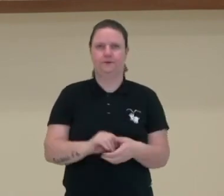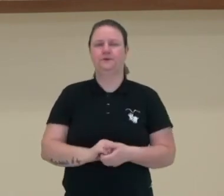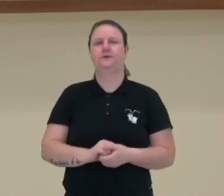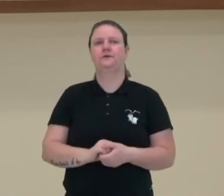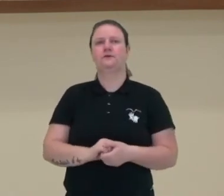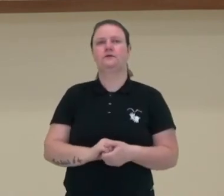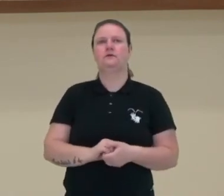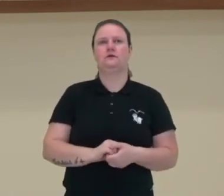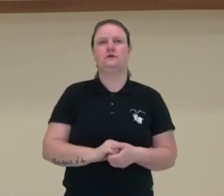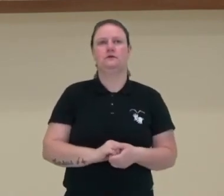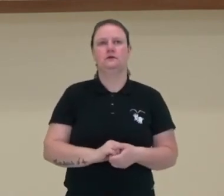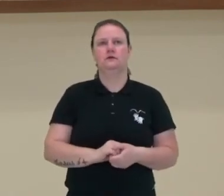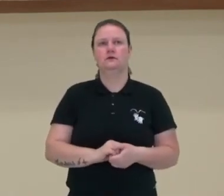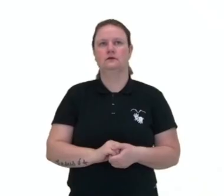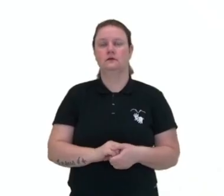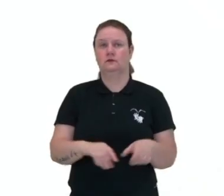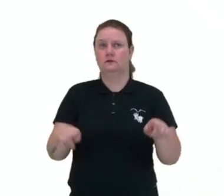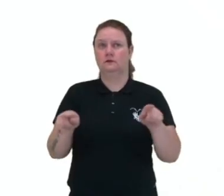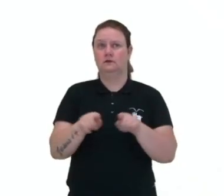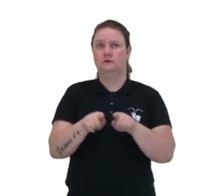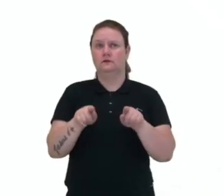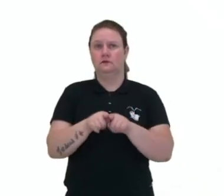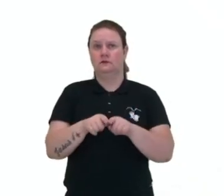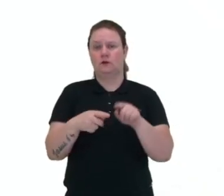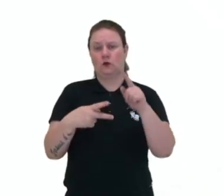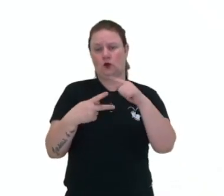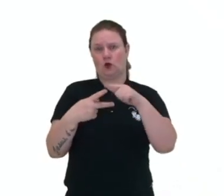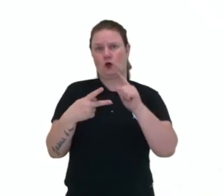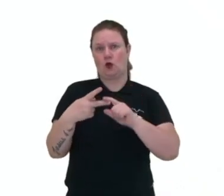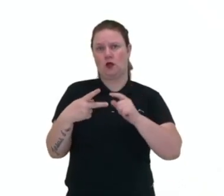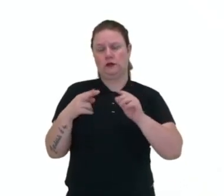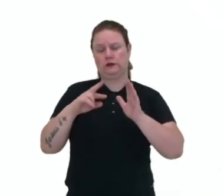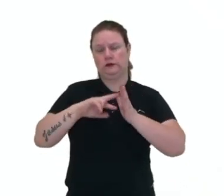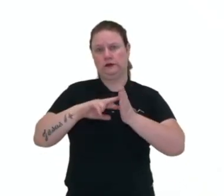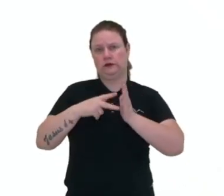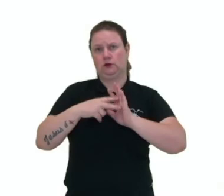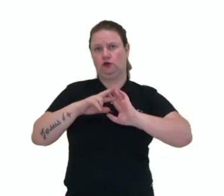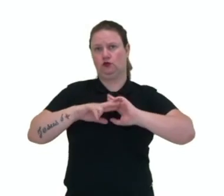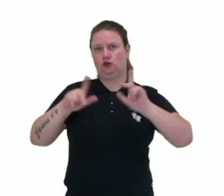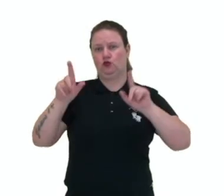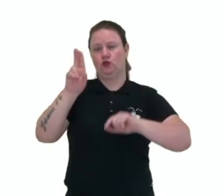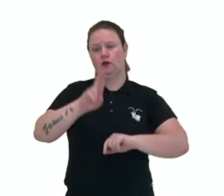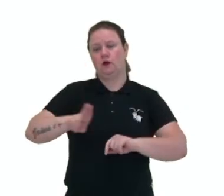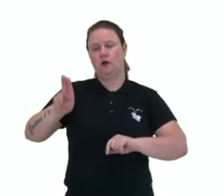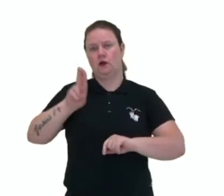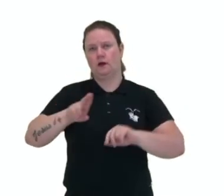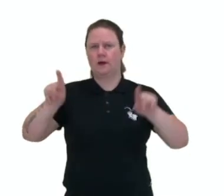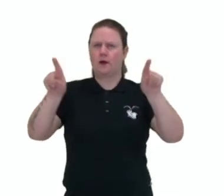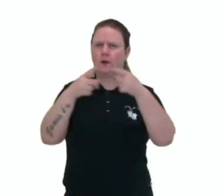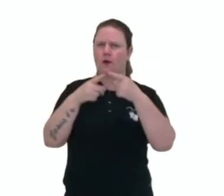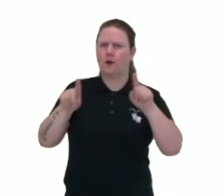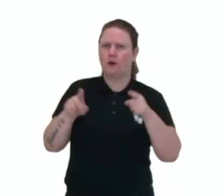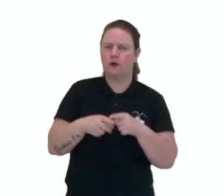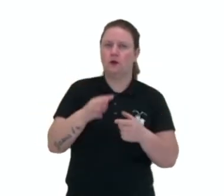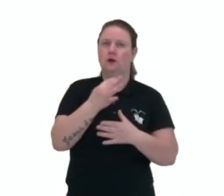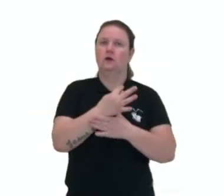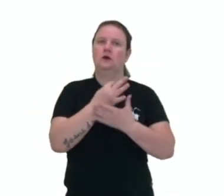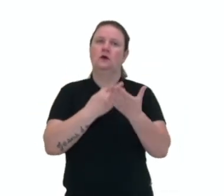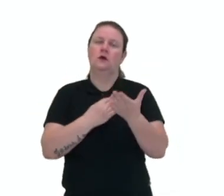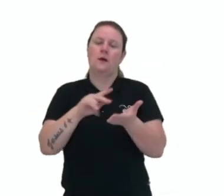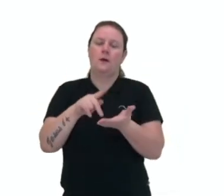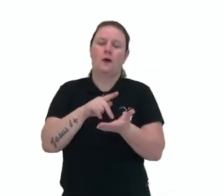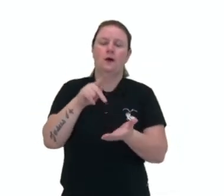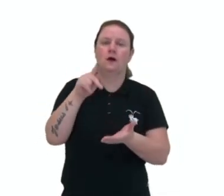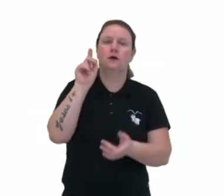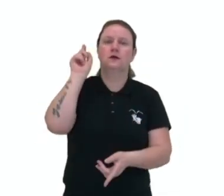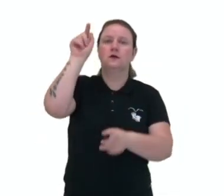bíblico. O duplo sentido, como recurso linguístico, é usado em músicas e textos poéticos com o objetivo de criar